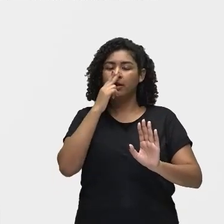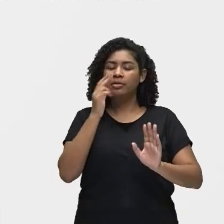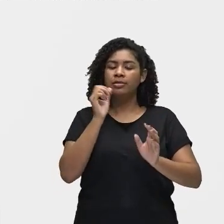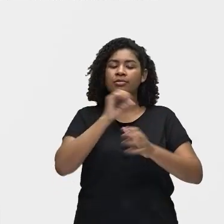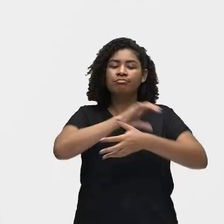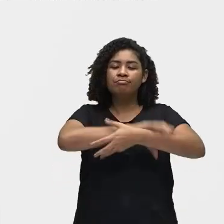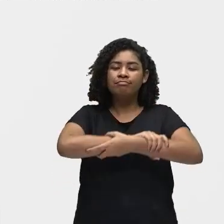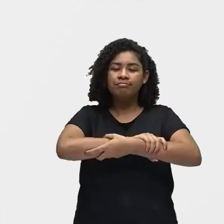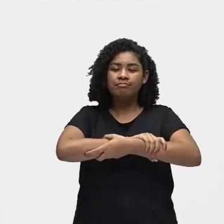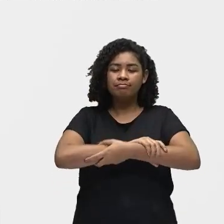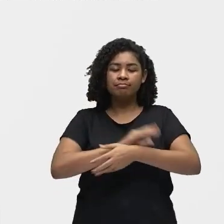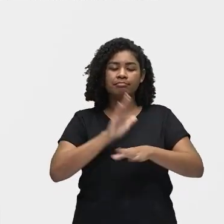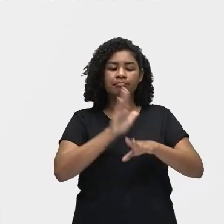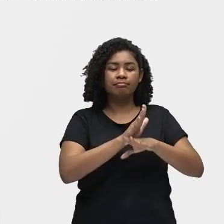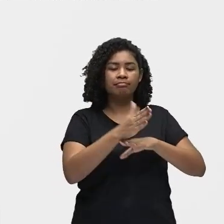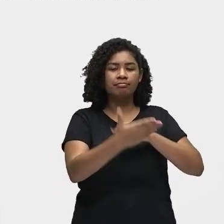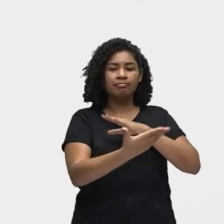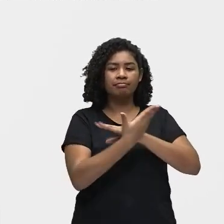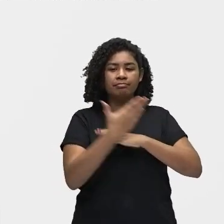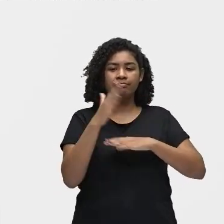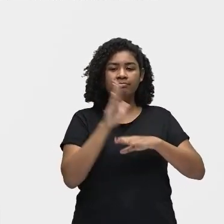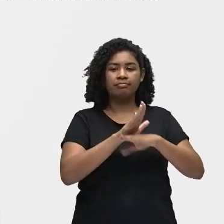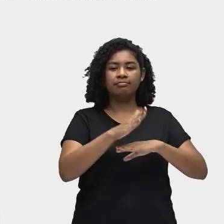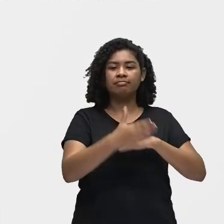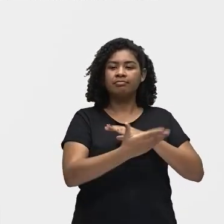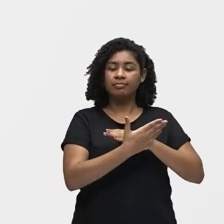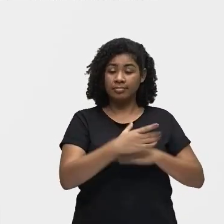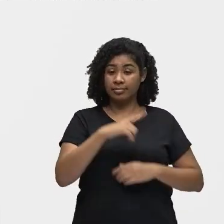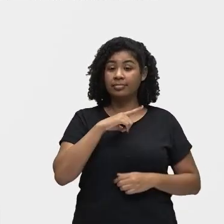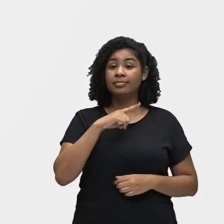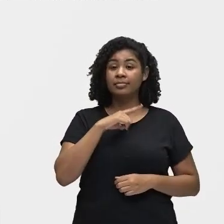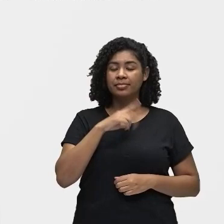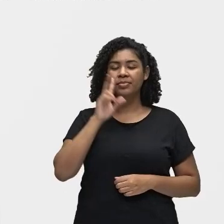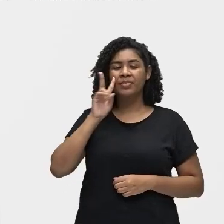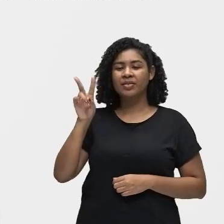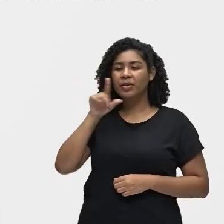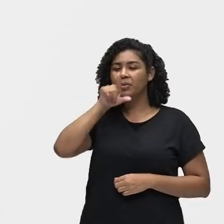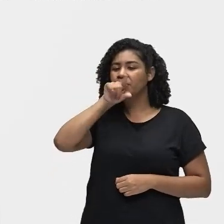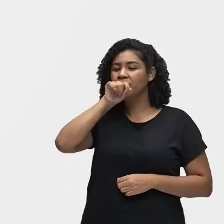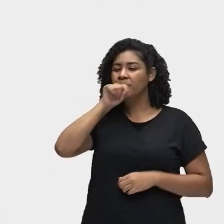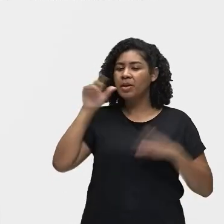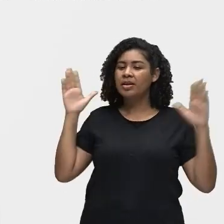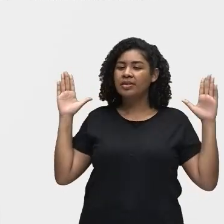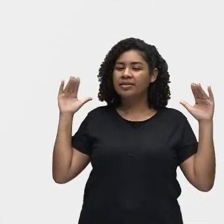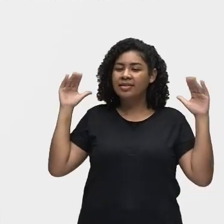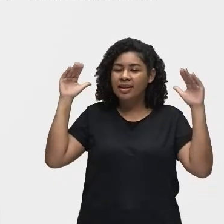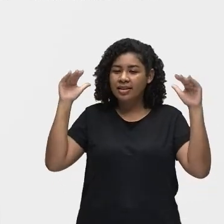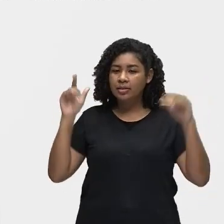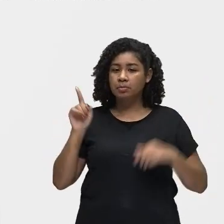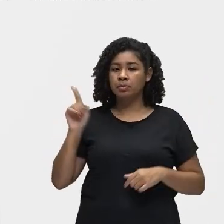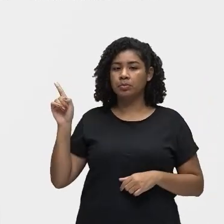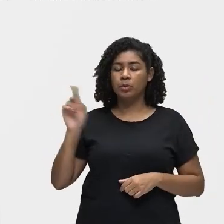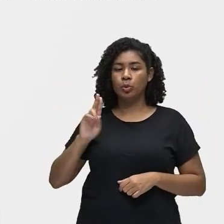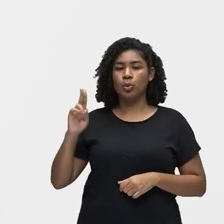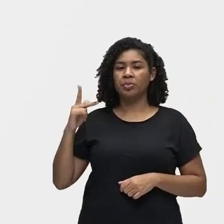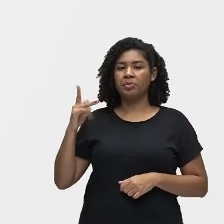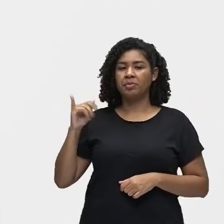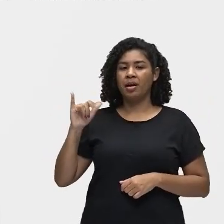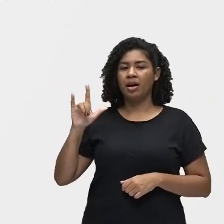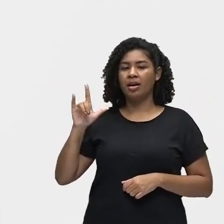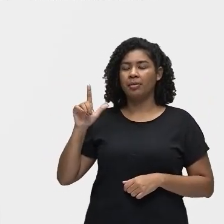que um beneficia o outro. Esse passarinho aí é conhecido também como pássaro palito, porque ele